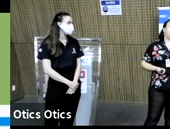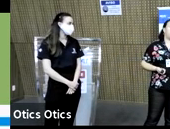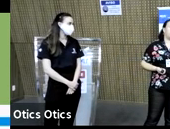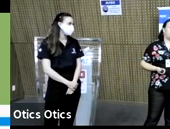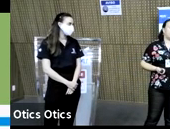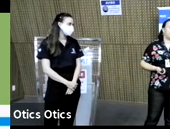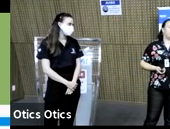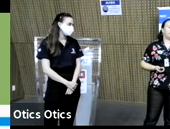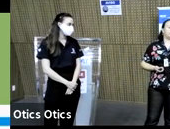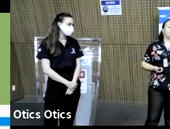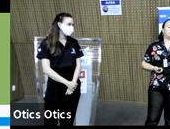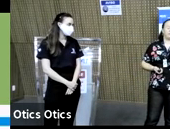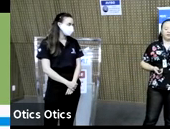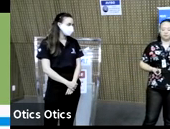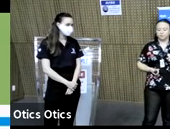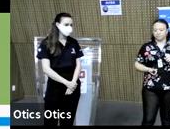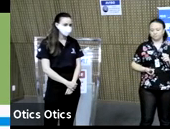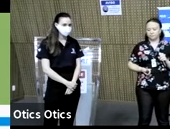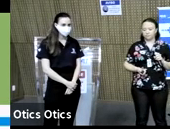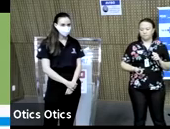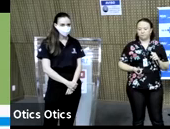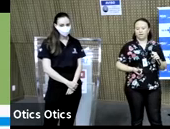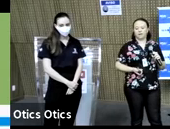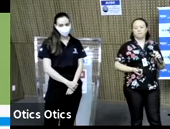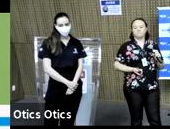foi uma estratégia que tem dado muito efeito.